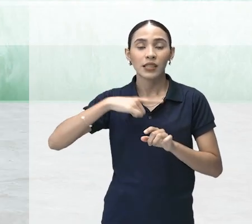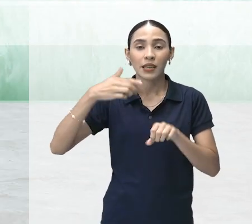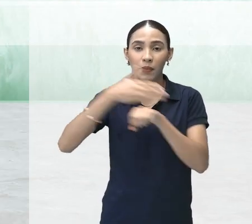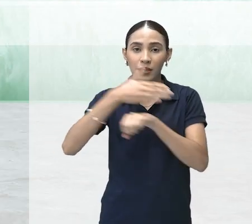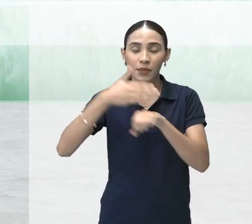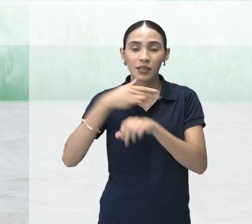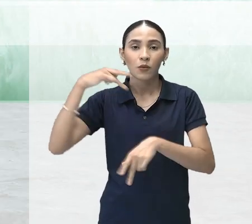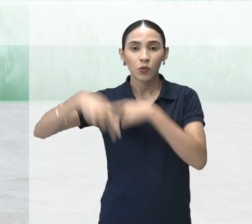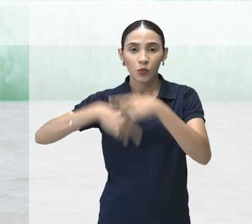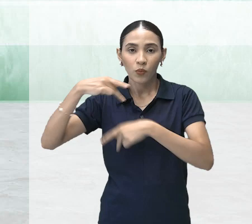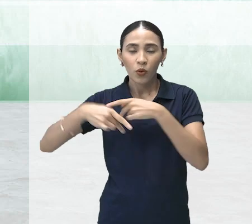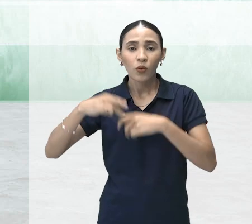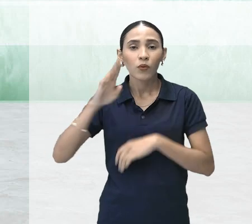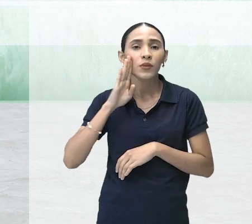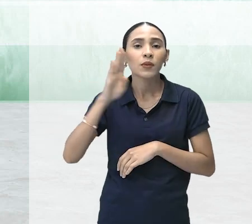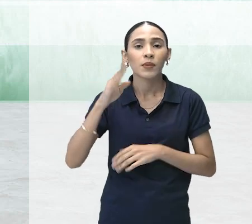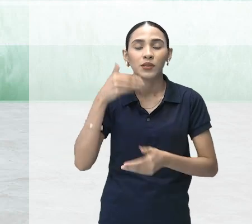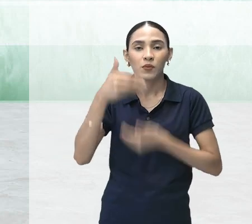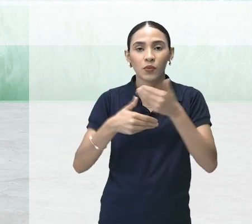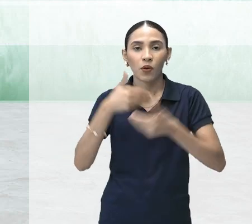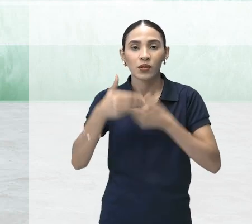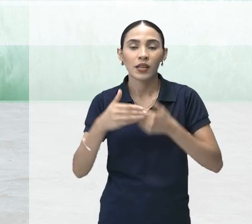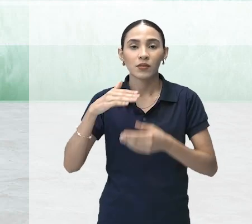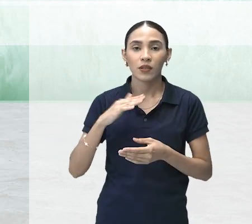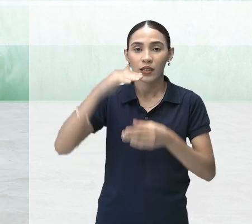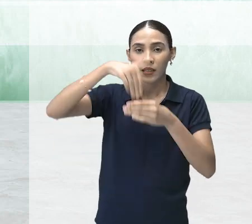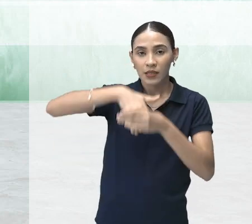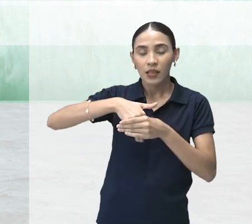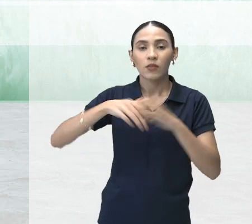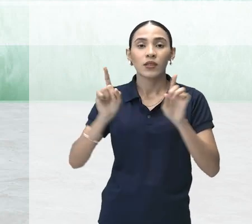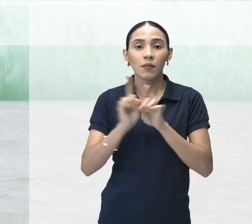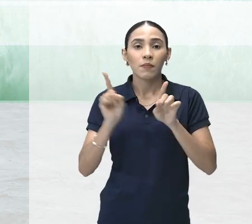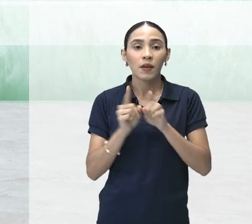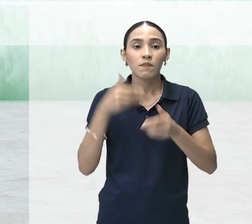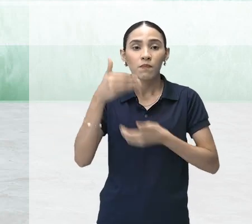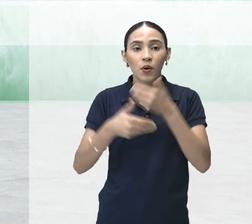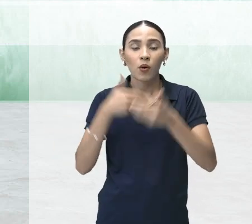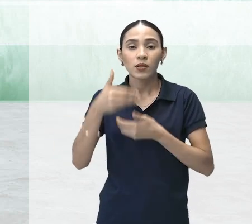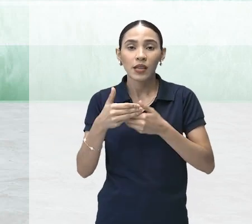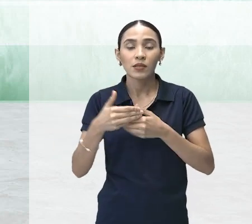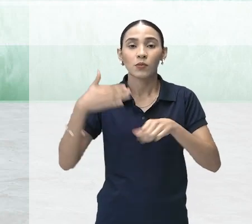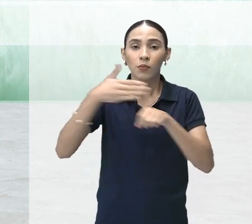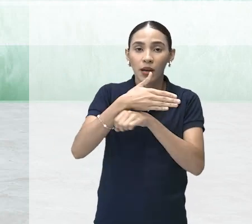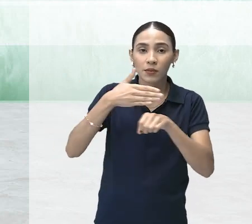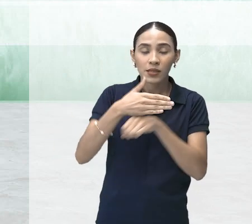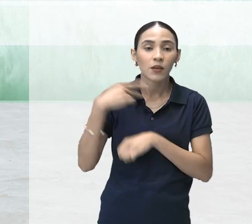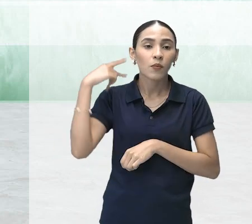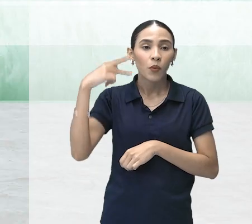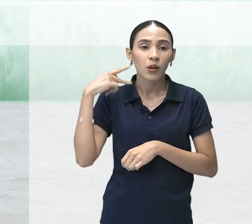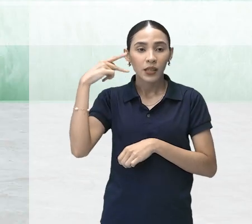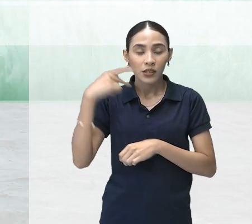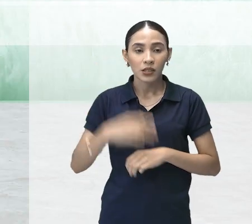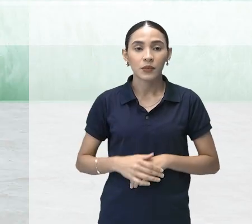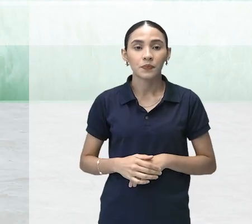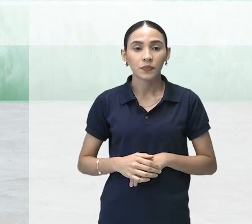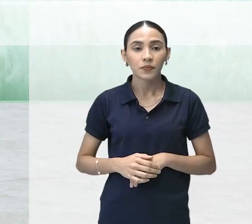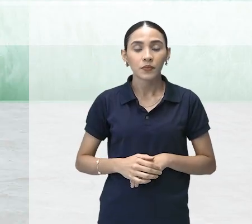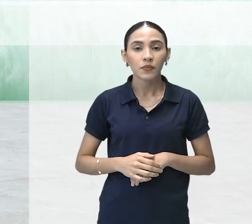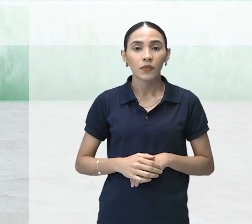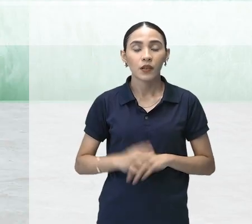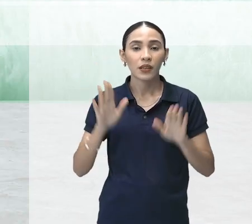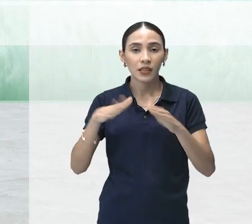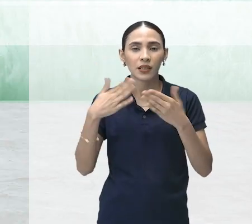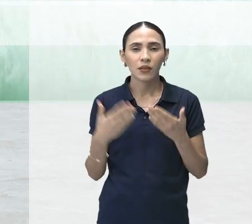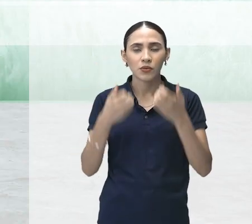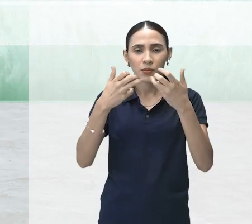povo justamente nesse processo, de eleição, nesse processo de participação política. Certo? Então,